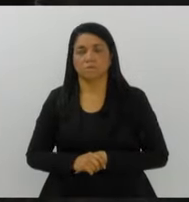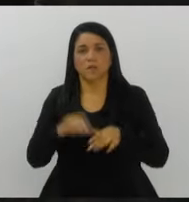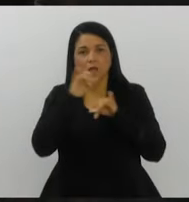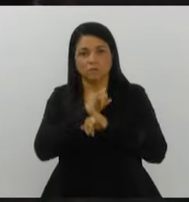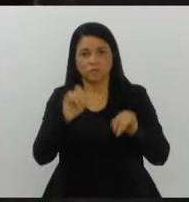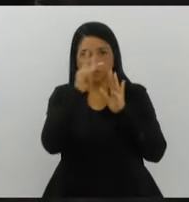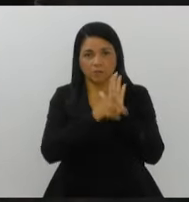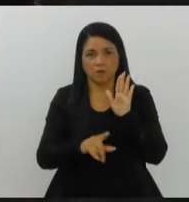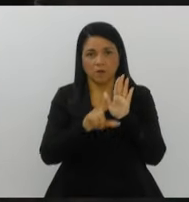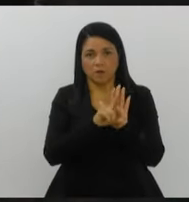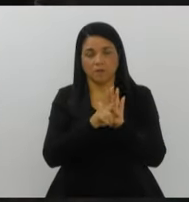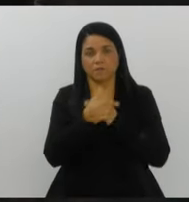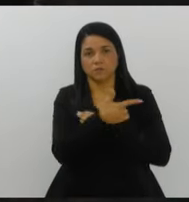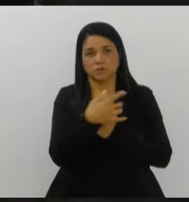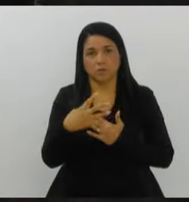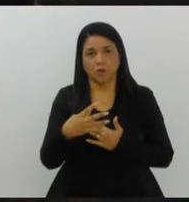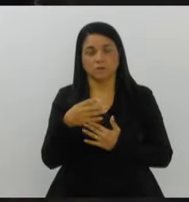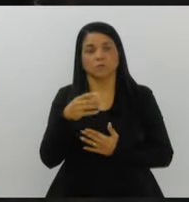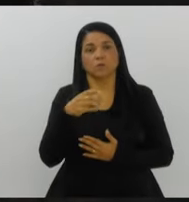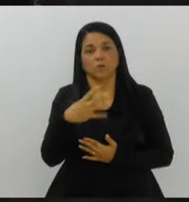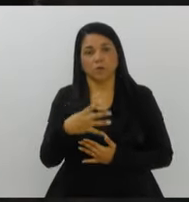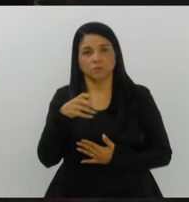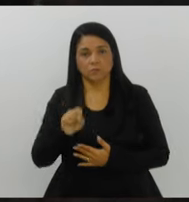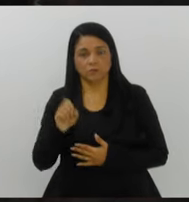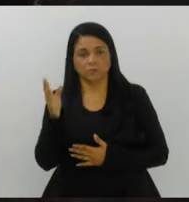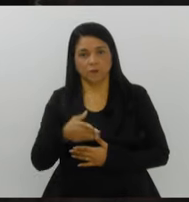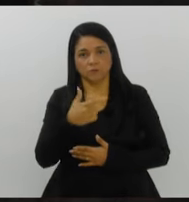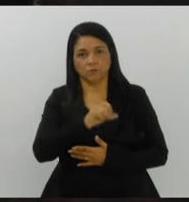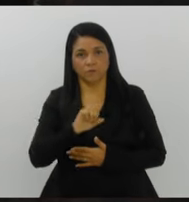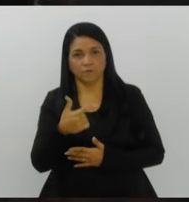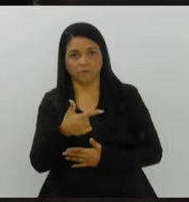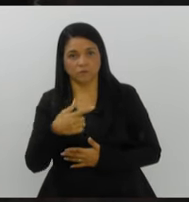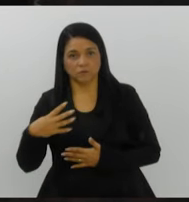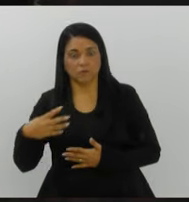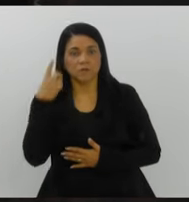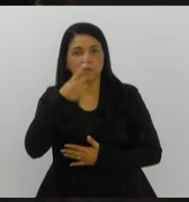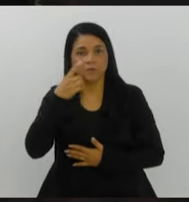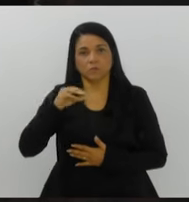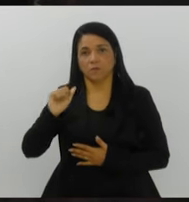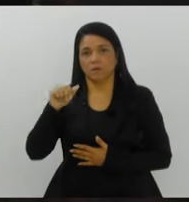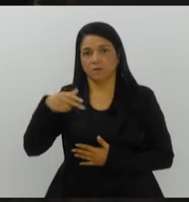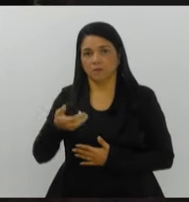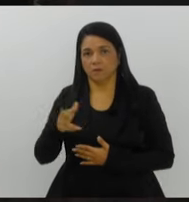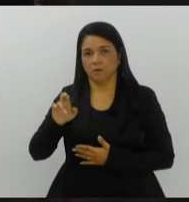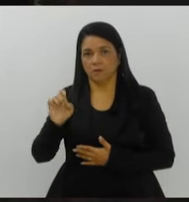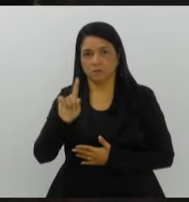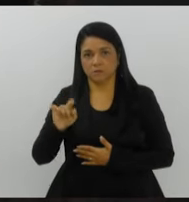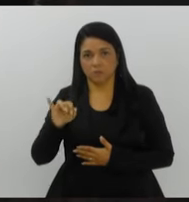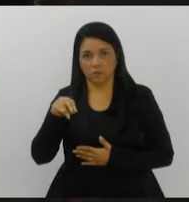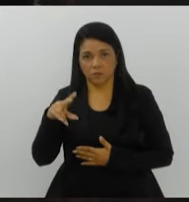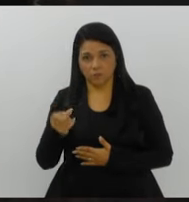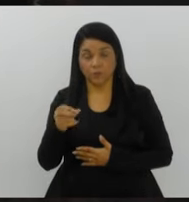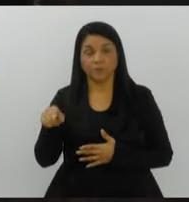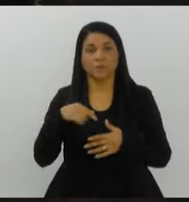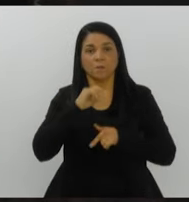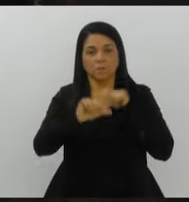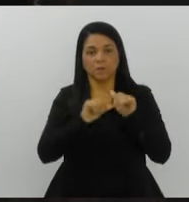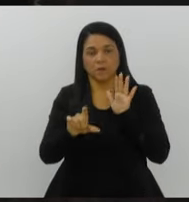Anuncio o projeto de lei número 2448/23, de autoria do deputado Andrezinho Siciliano, que altera o anexo da lei